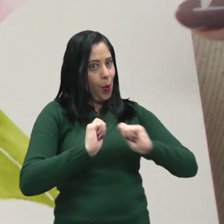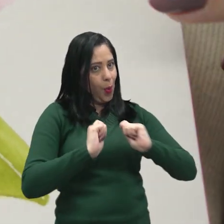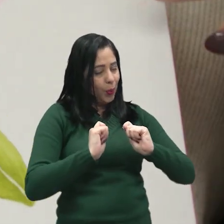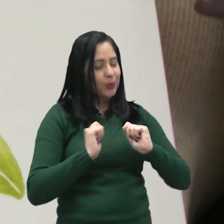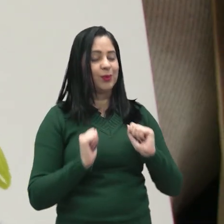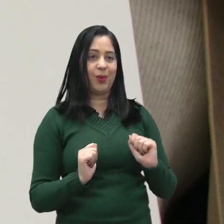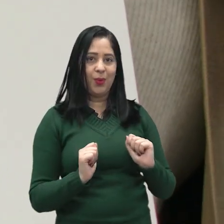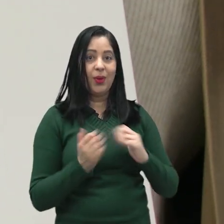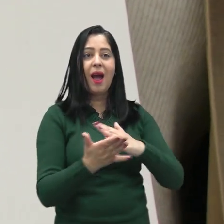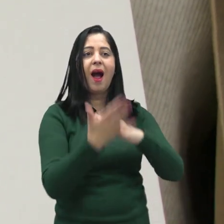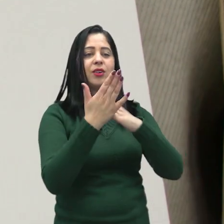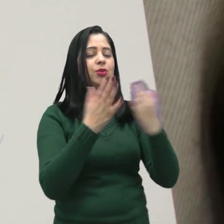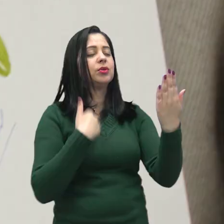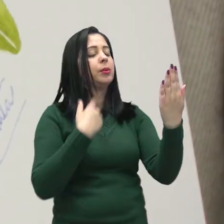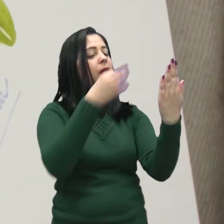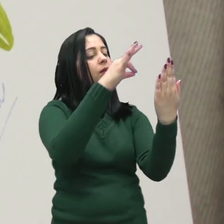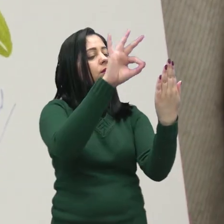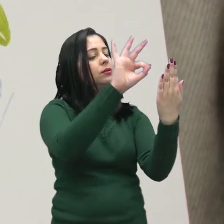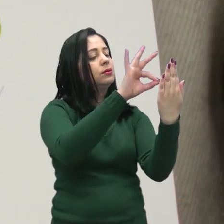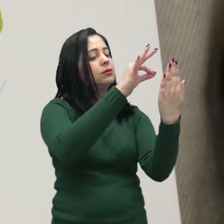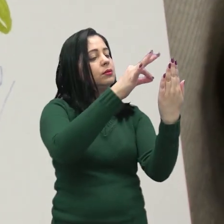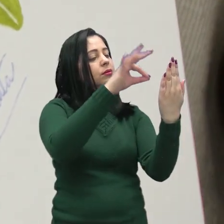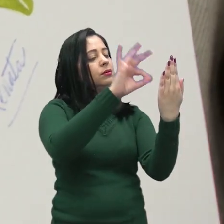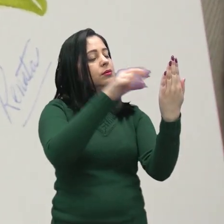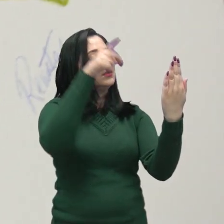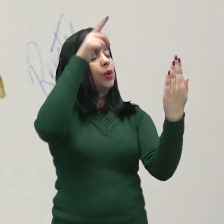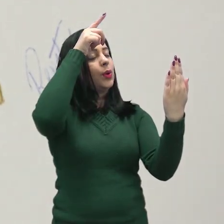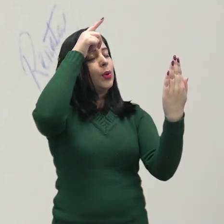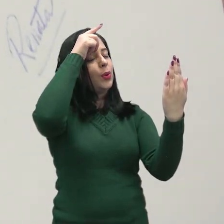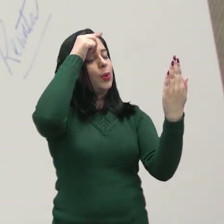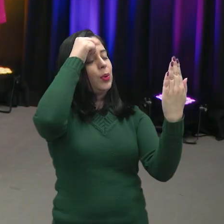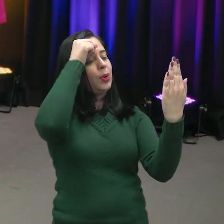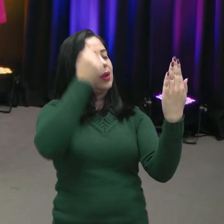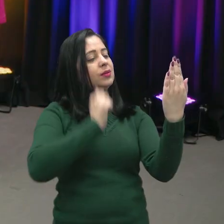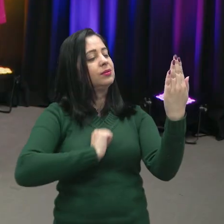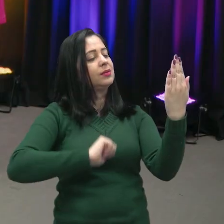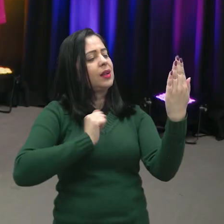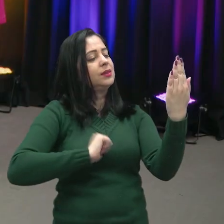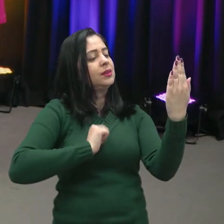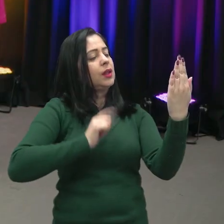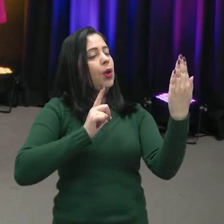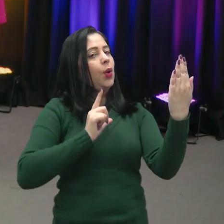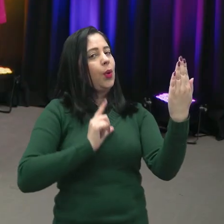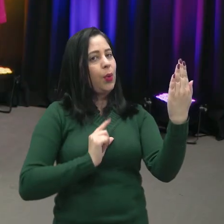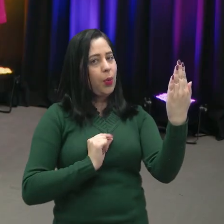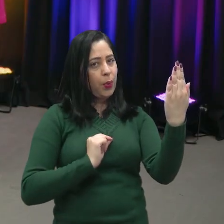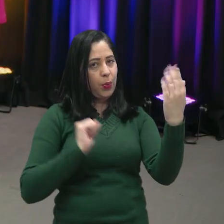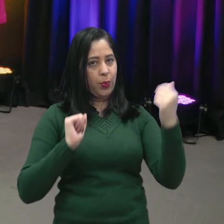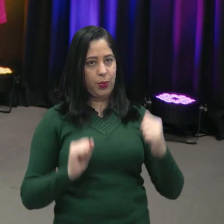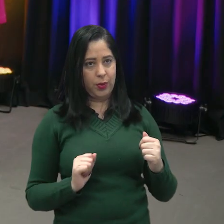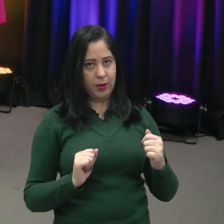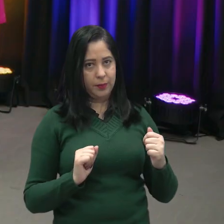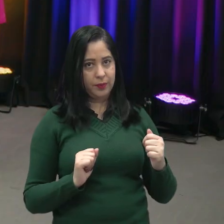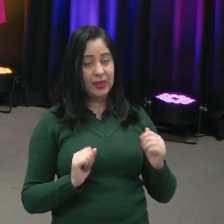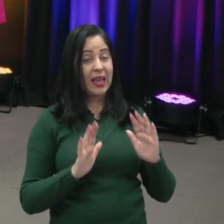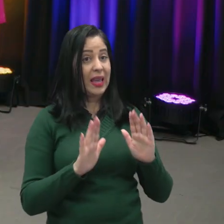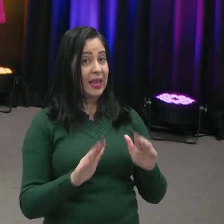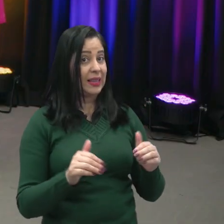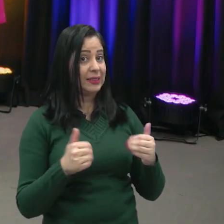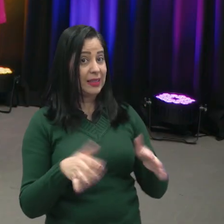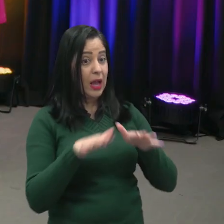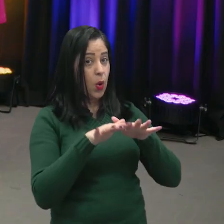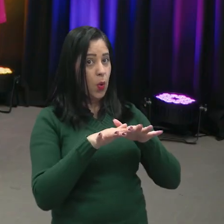do autocontrole, então ela ajuda muito nesse processo. Dentro da arte-terapia, ela não vai ter um